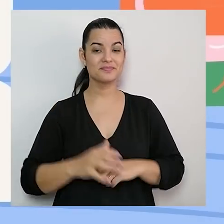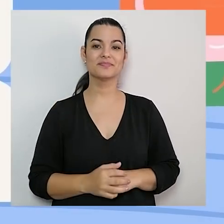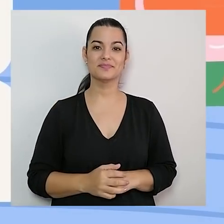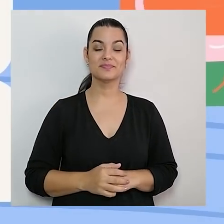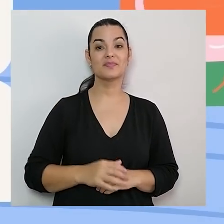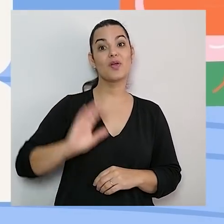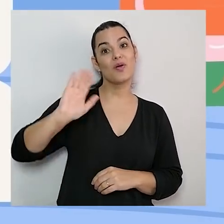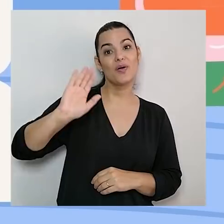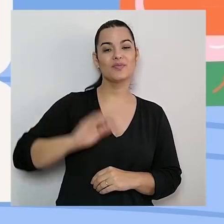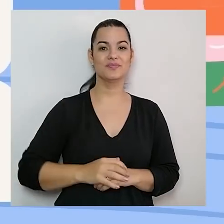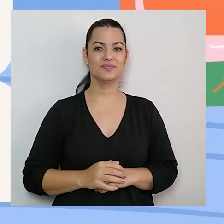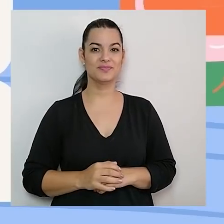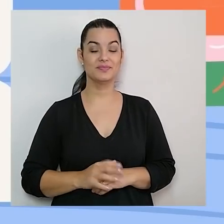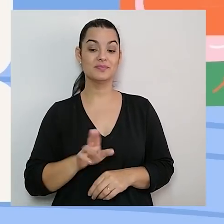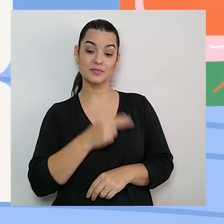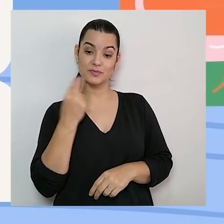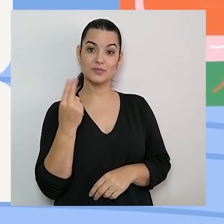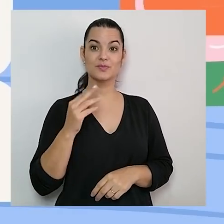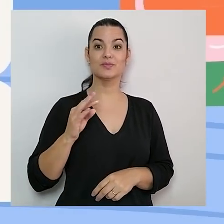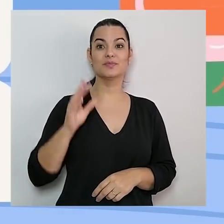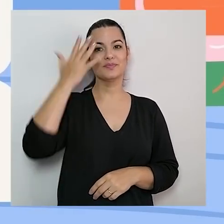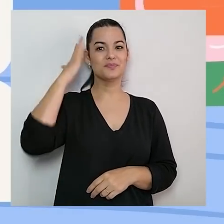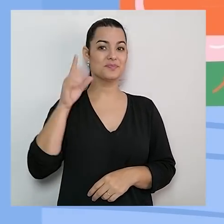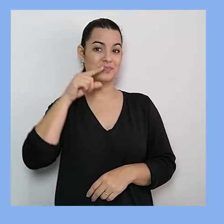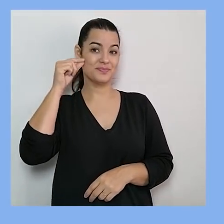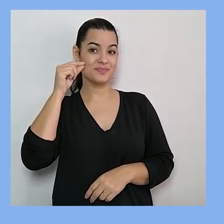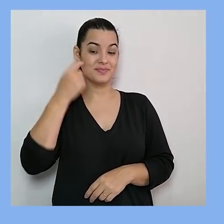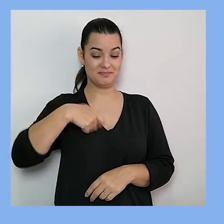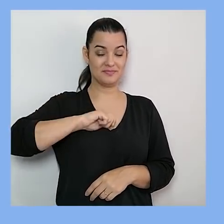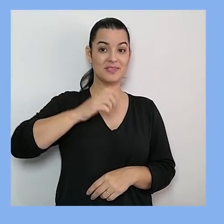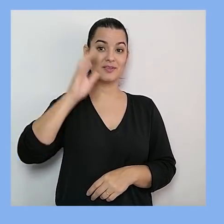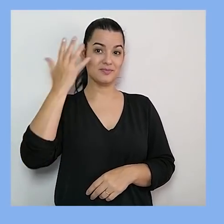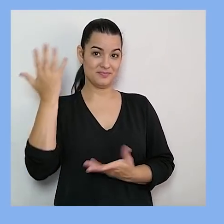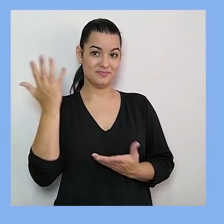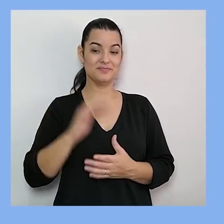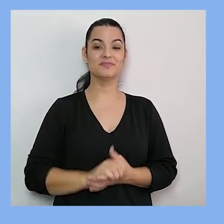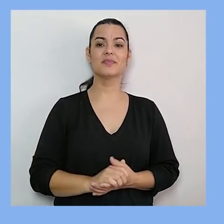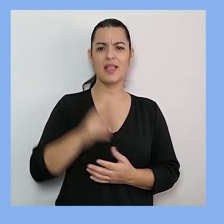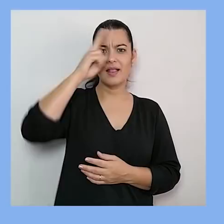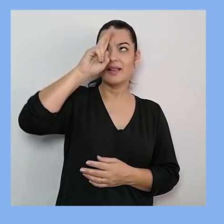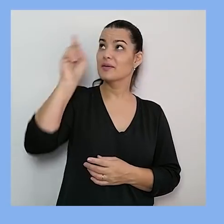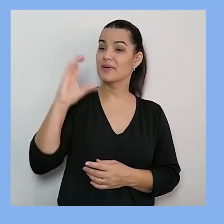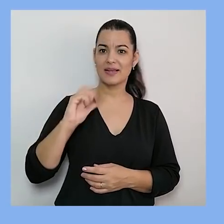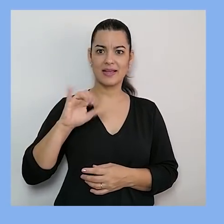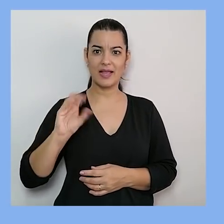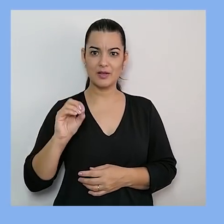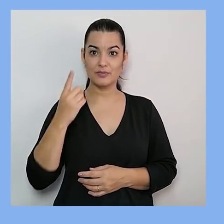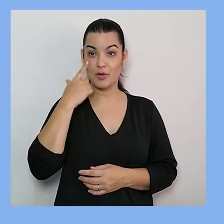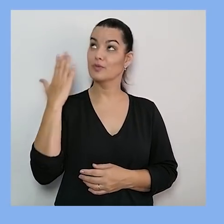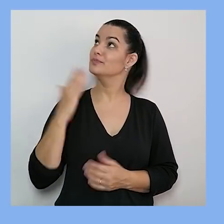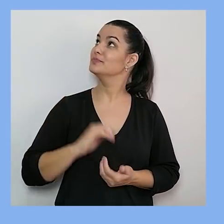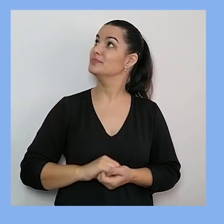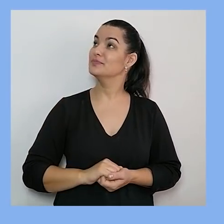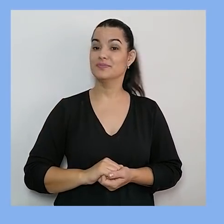pessoas. Olá, meu nome é Thalita. Vocês lembram do Caio? Observem como ele fez.